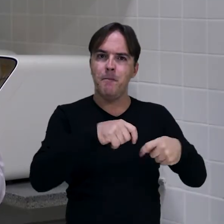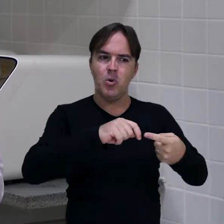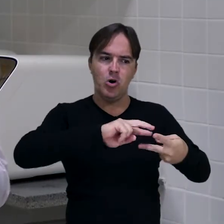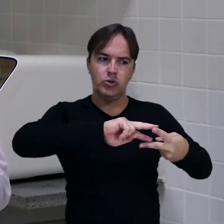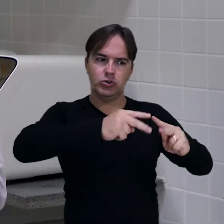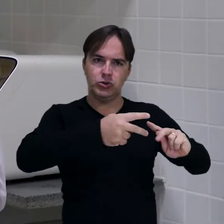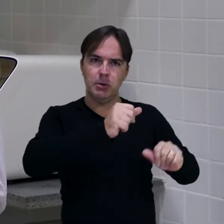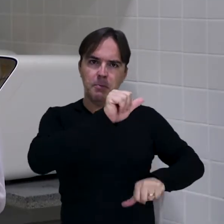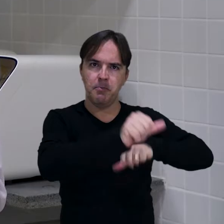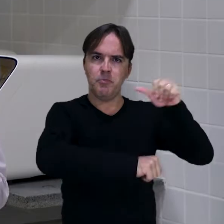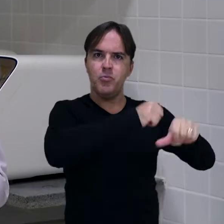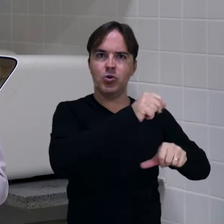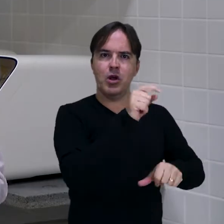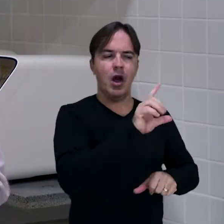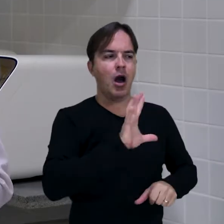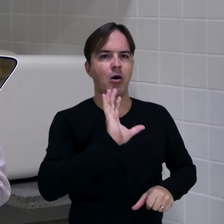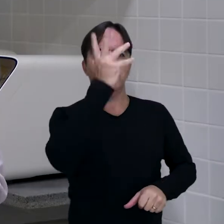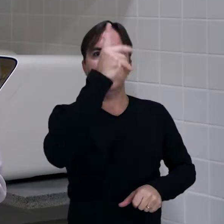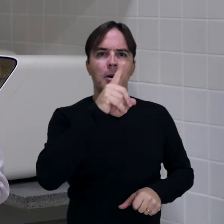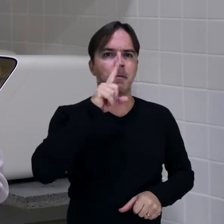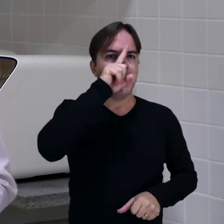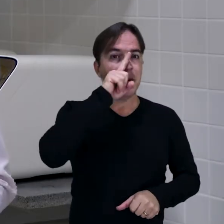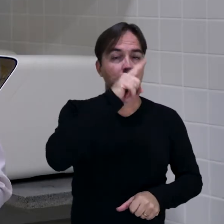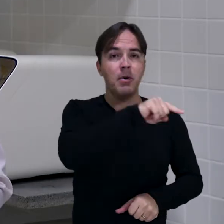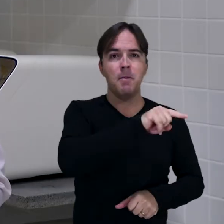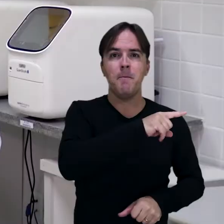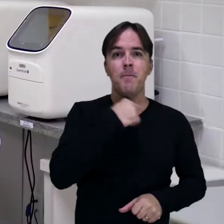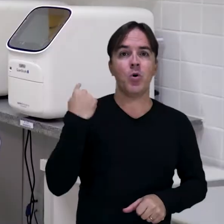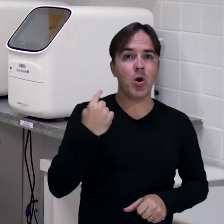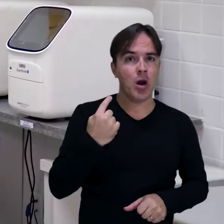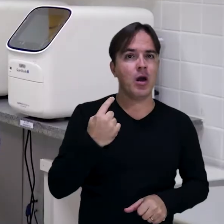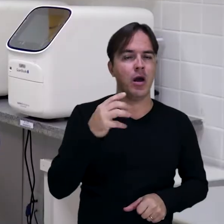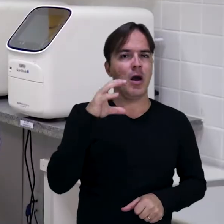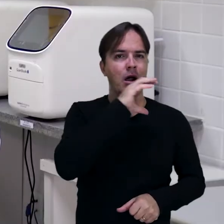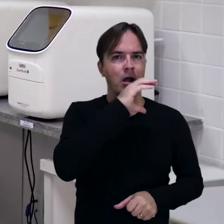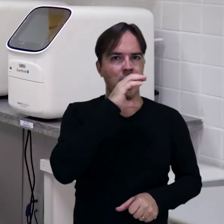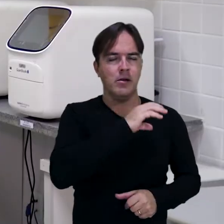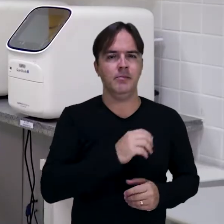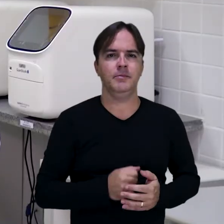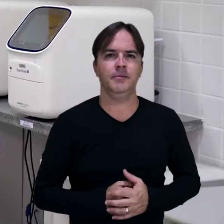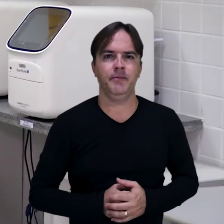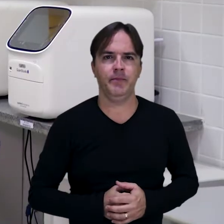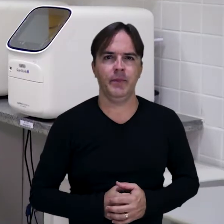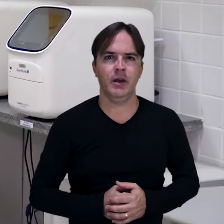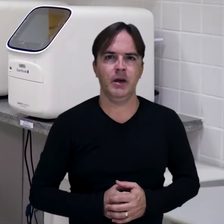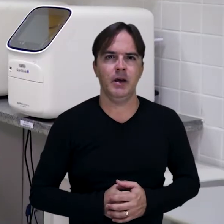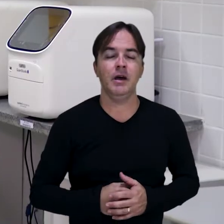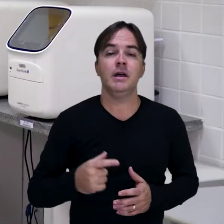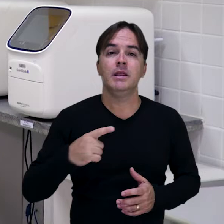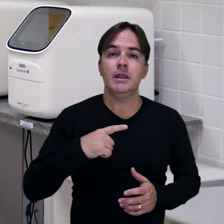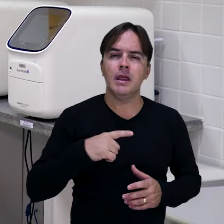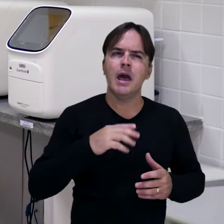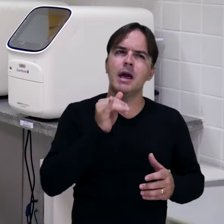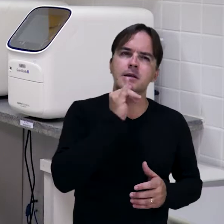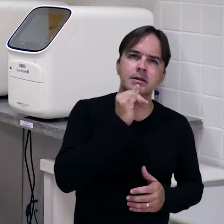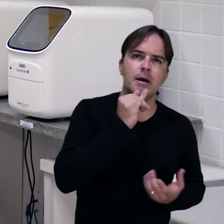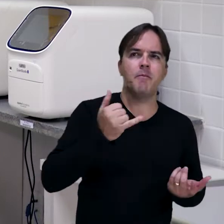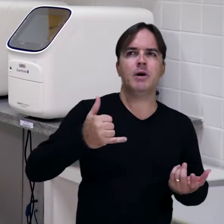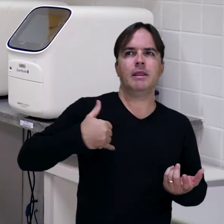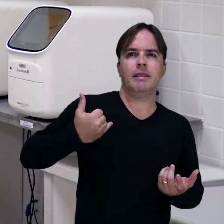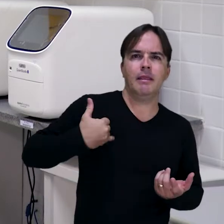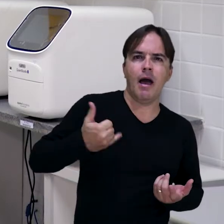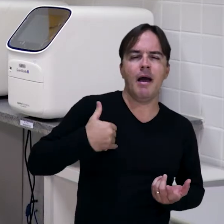associada ao risco de morte de pacientes com Covid-19 grave. Alguns fatores clínicos, como idade avançada, a